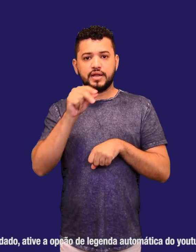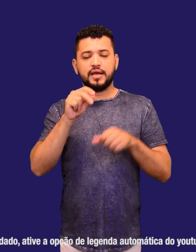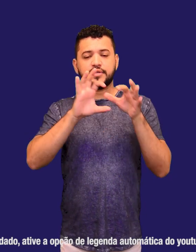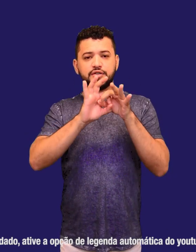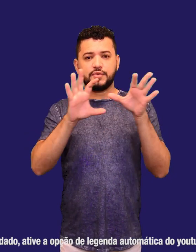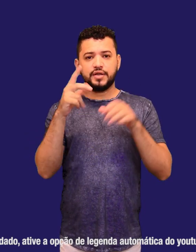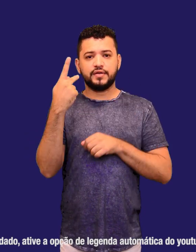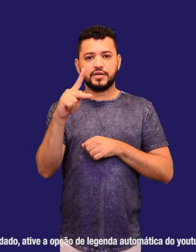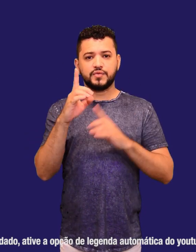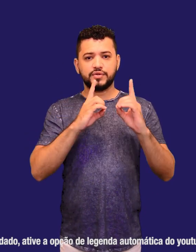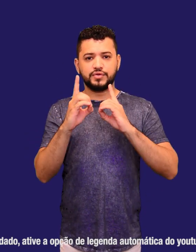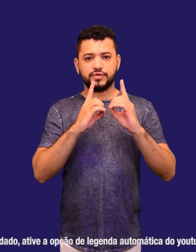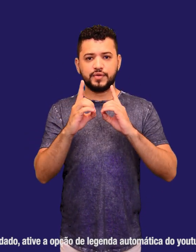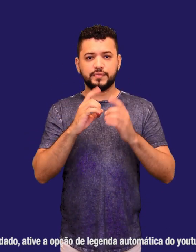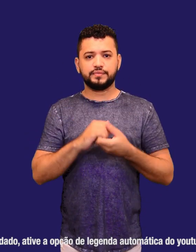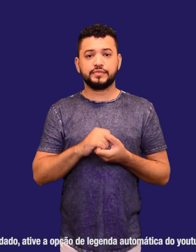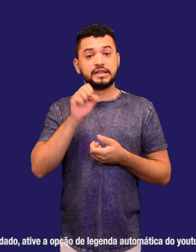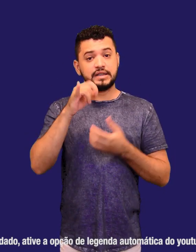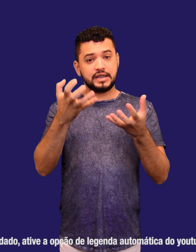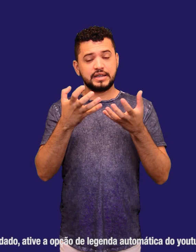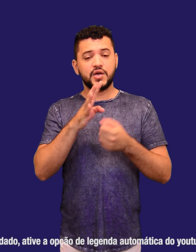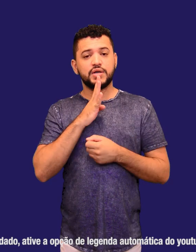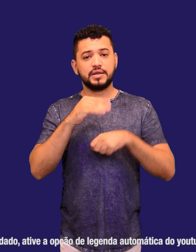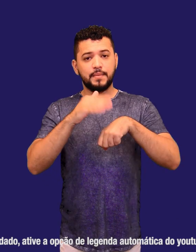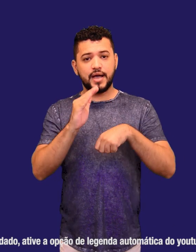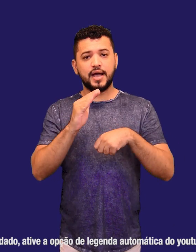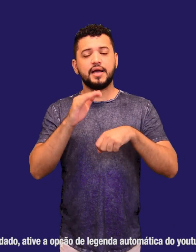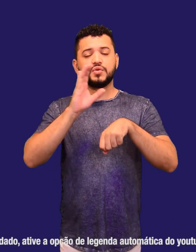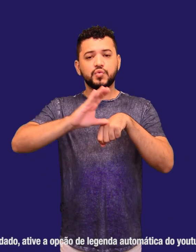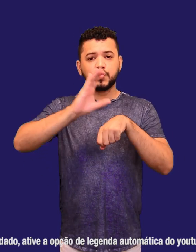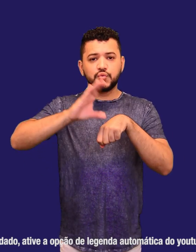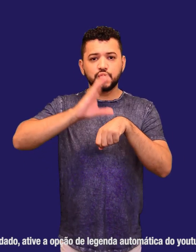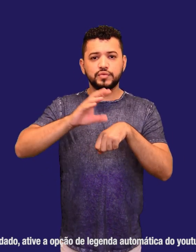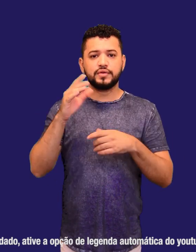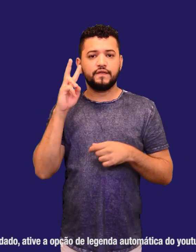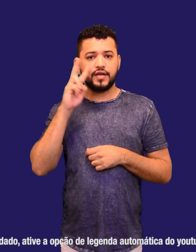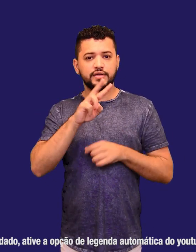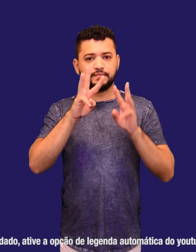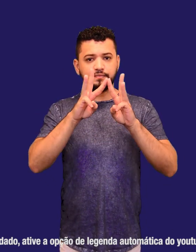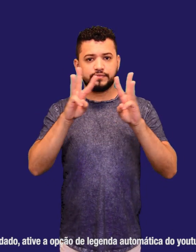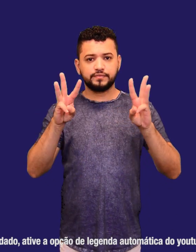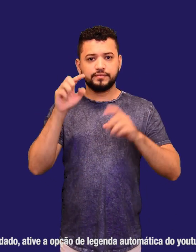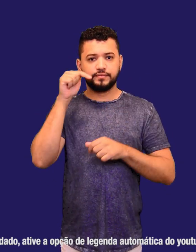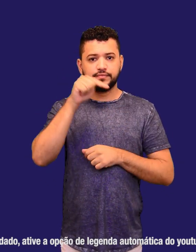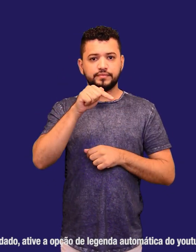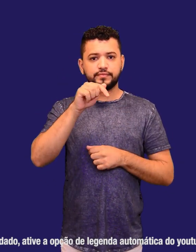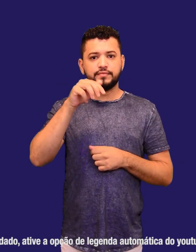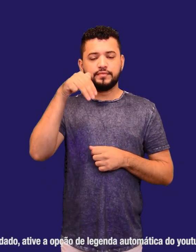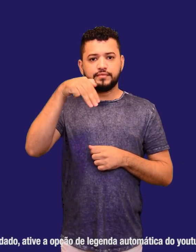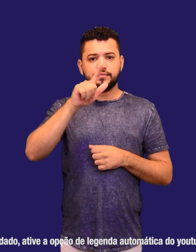sua plataforma favorita. Se quiser saber mais sobre os nossos cursos, acesse